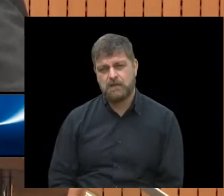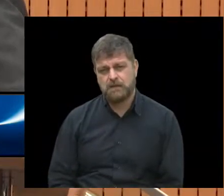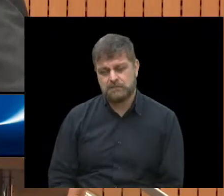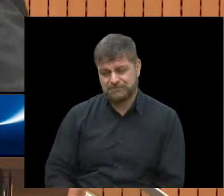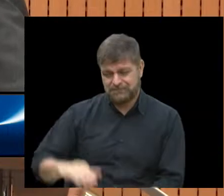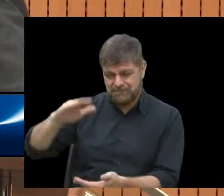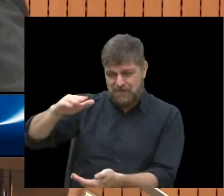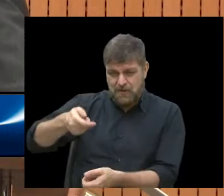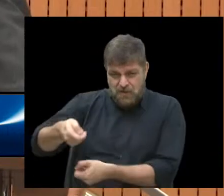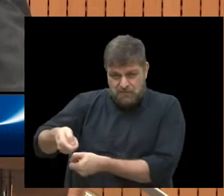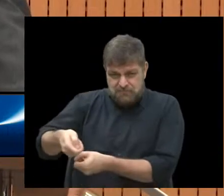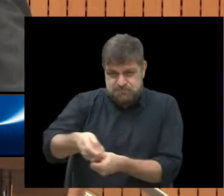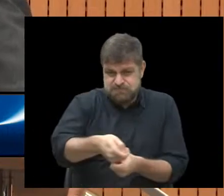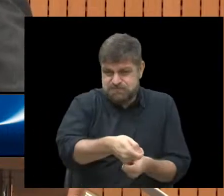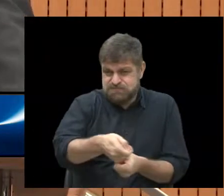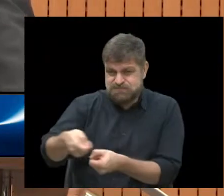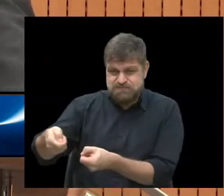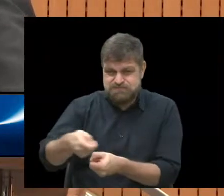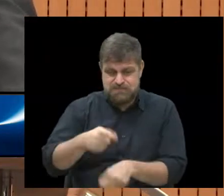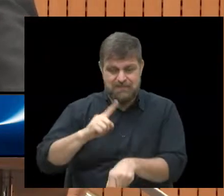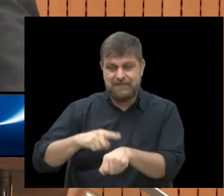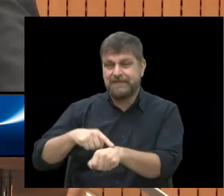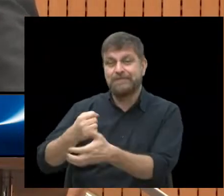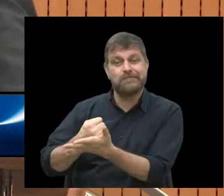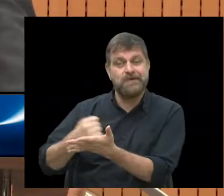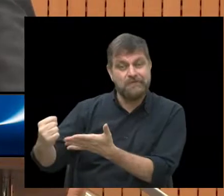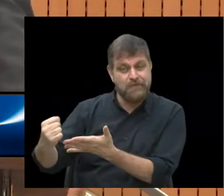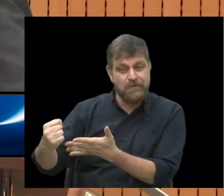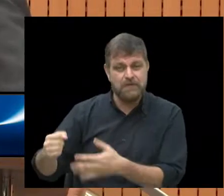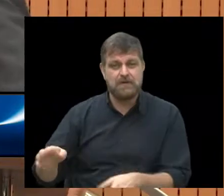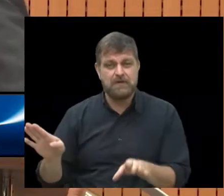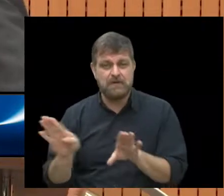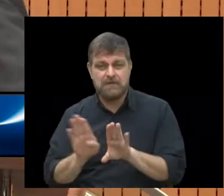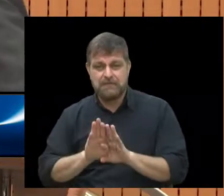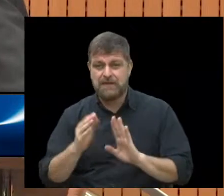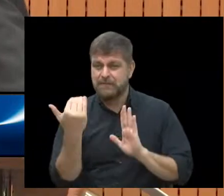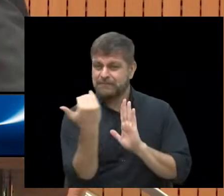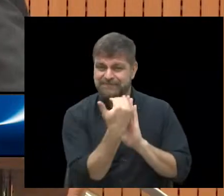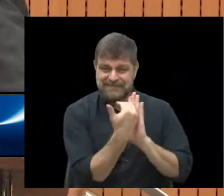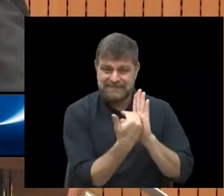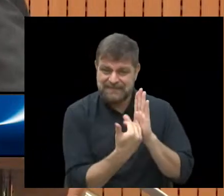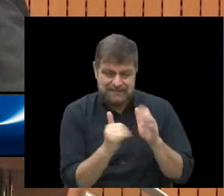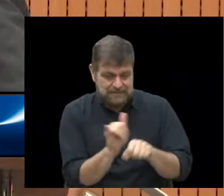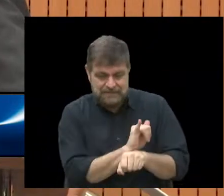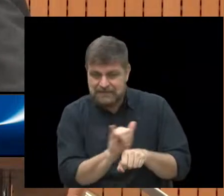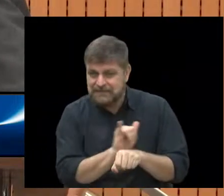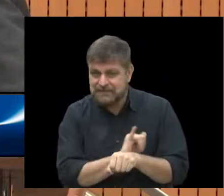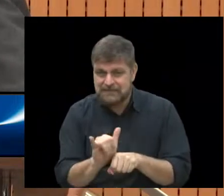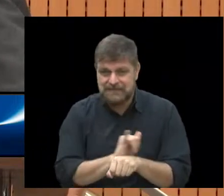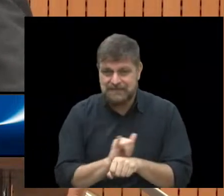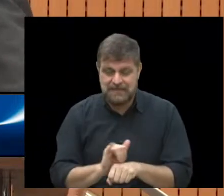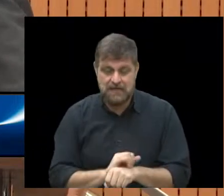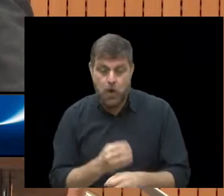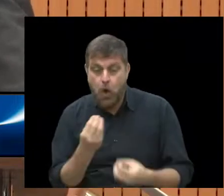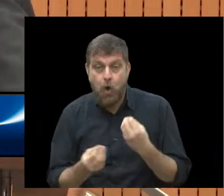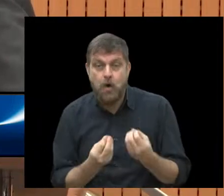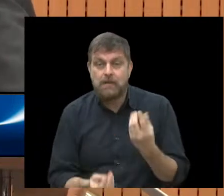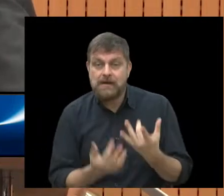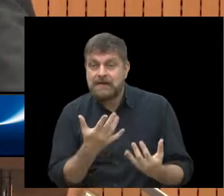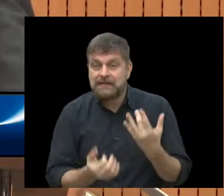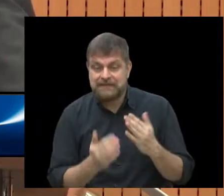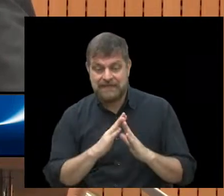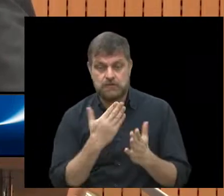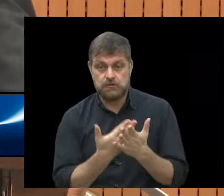extintores sem a sua validade, não há planos de cuidado e de combate a incêndio dentro